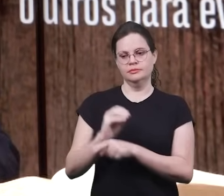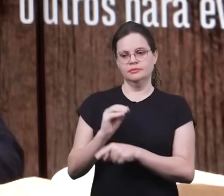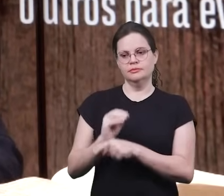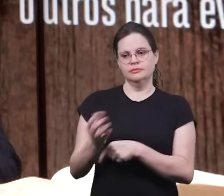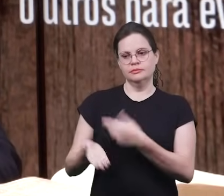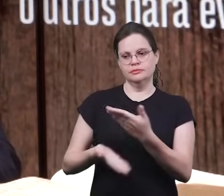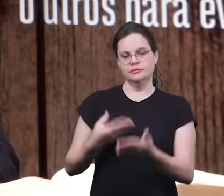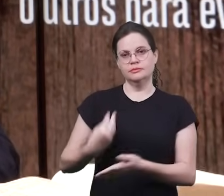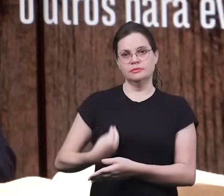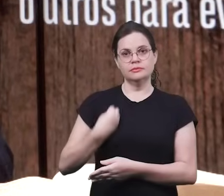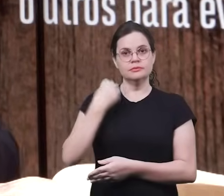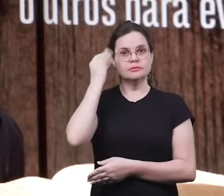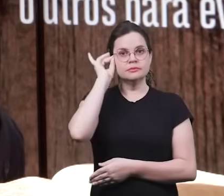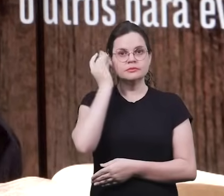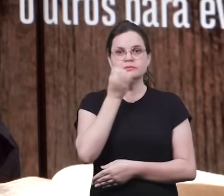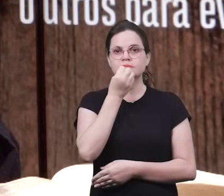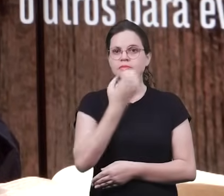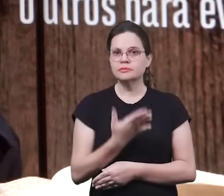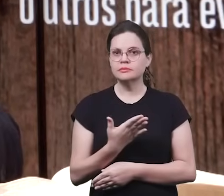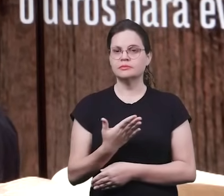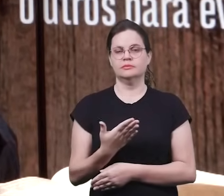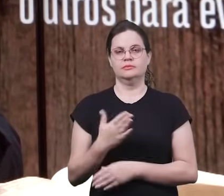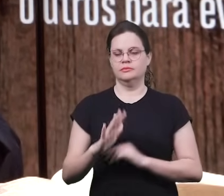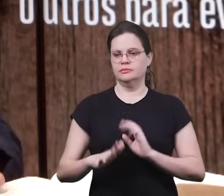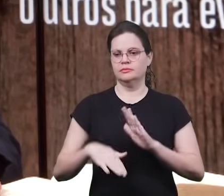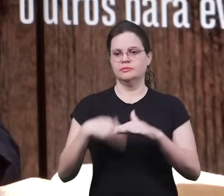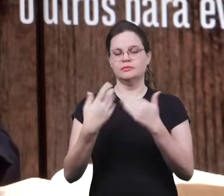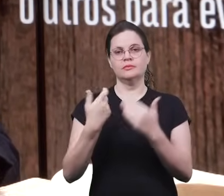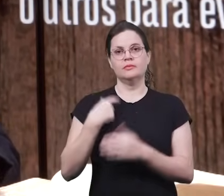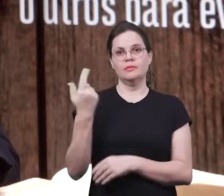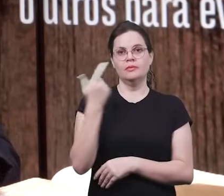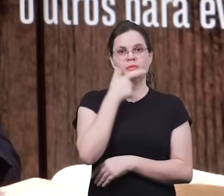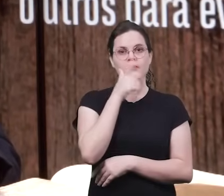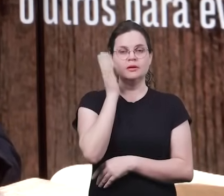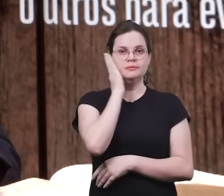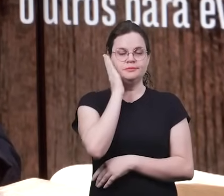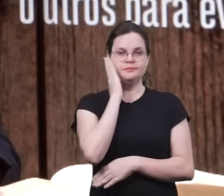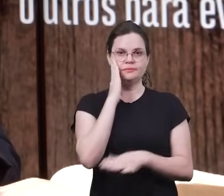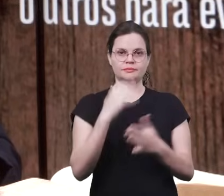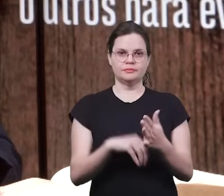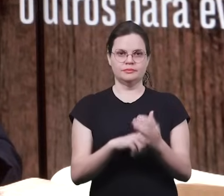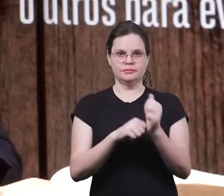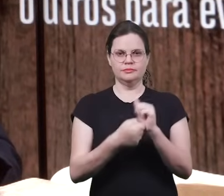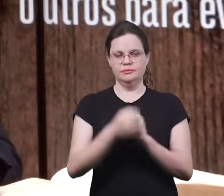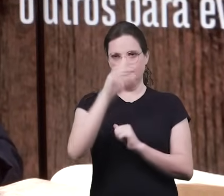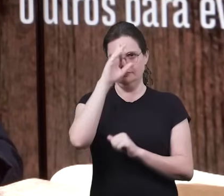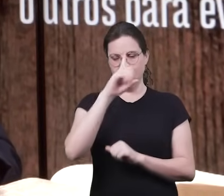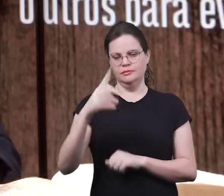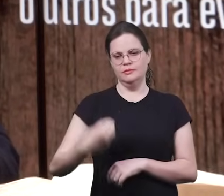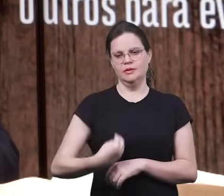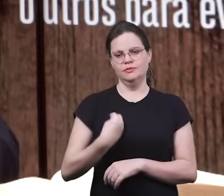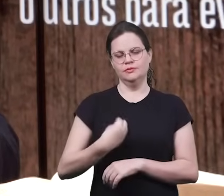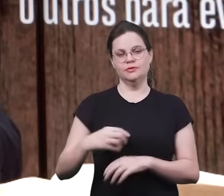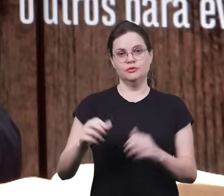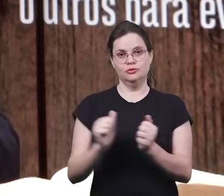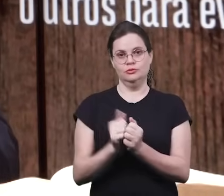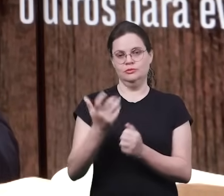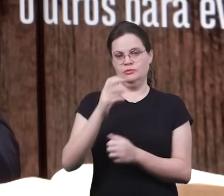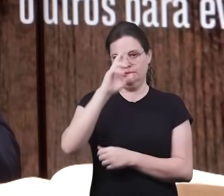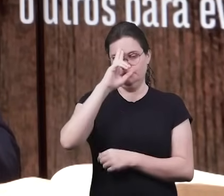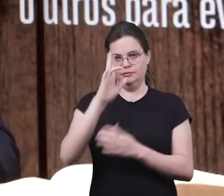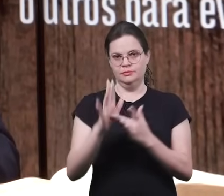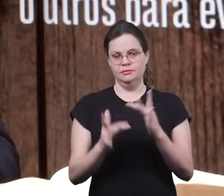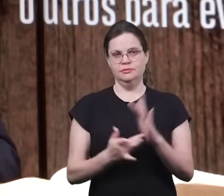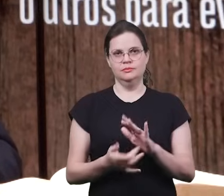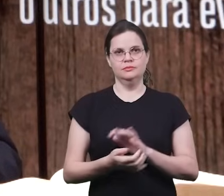espiritual saudável, para entender os mistérios de Deus e viver ali na presença do Senhor. Isso,